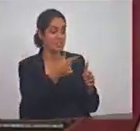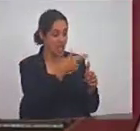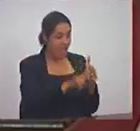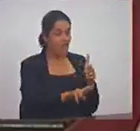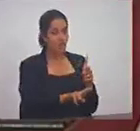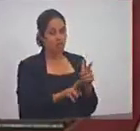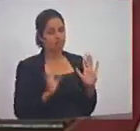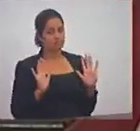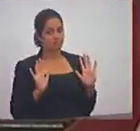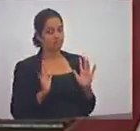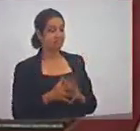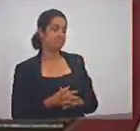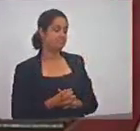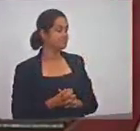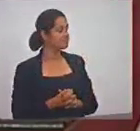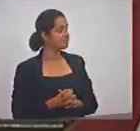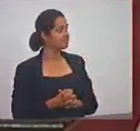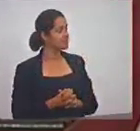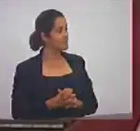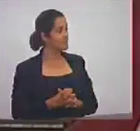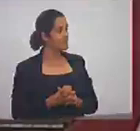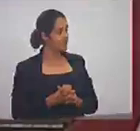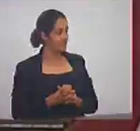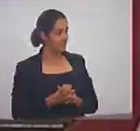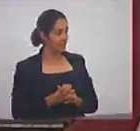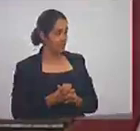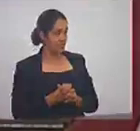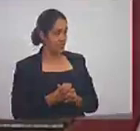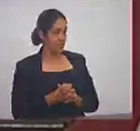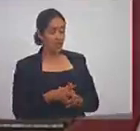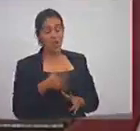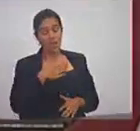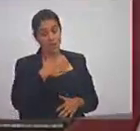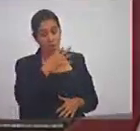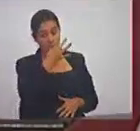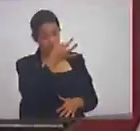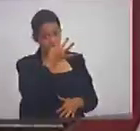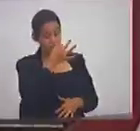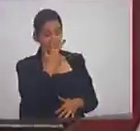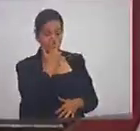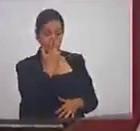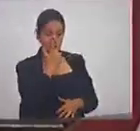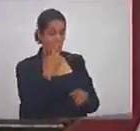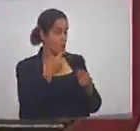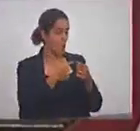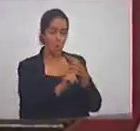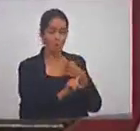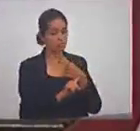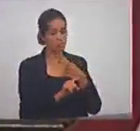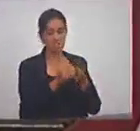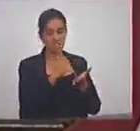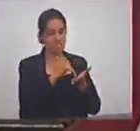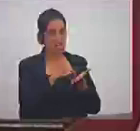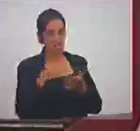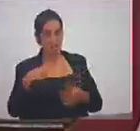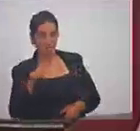Eu até acho, eu não concordo também com essa nomeação, embora eu não tenha nada contra ele. Eu admiro ele, respeito ele, vai continuar sendo meu amigo. Mas a pessoa não,